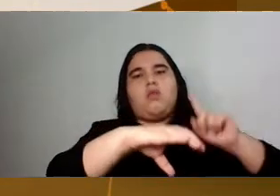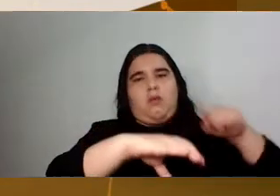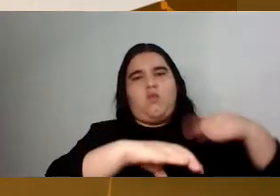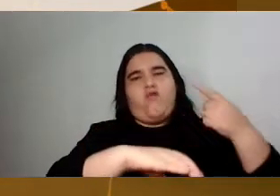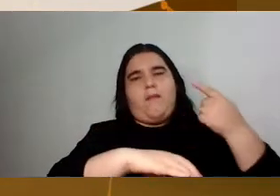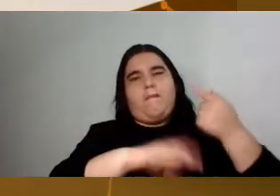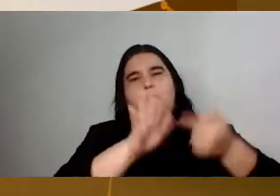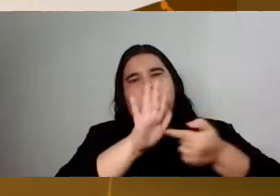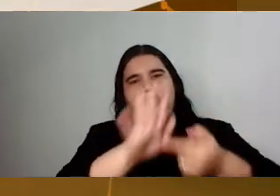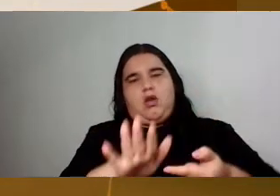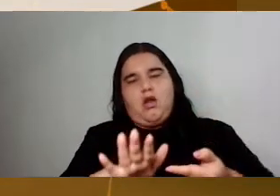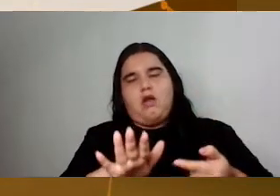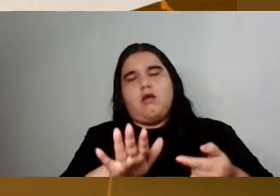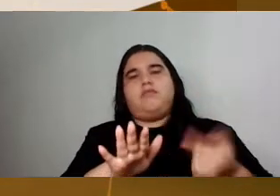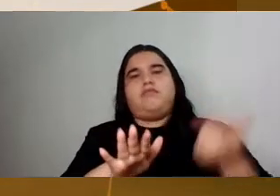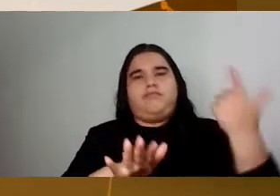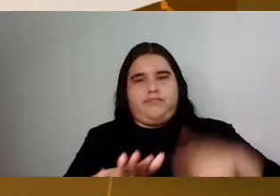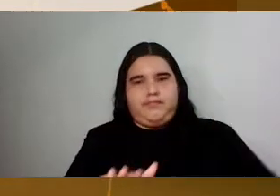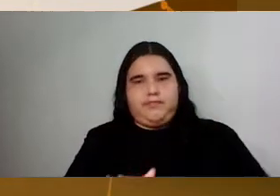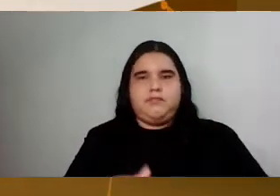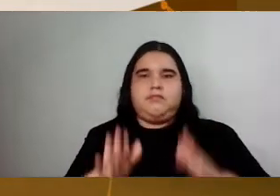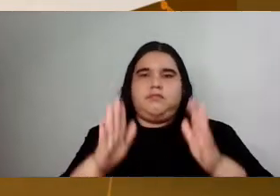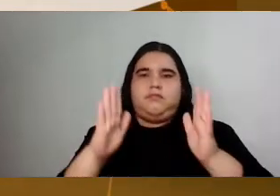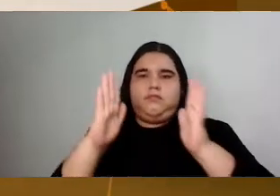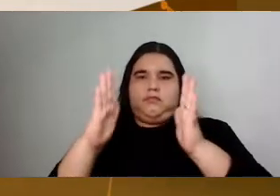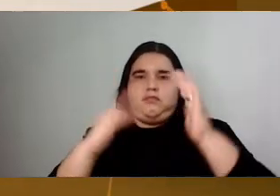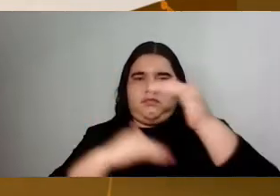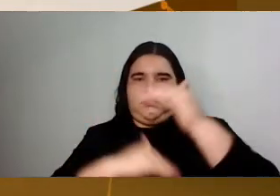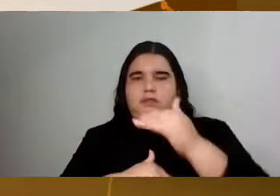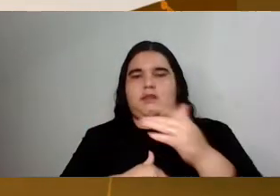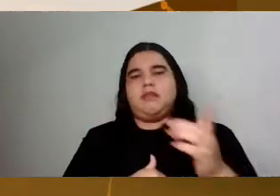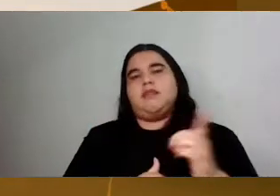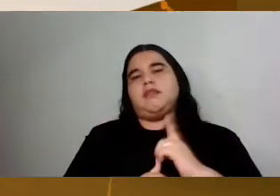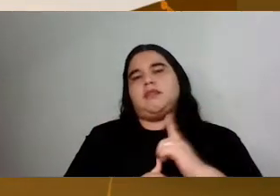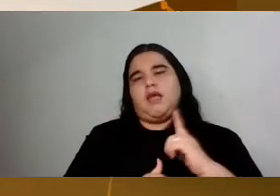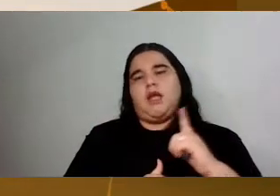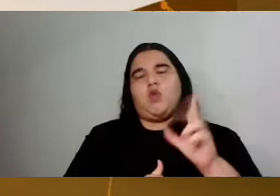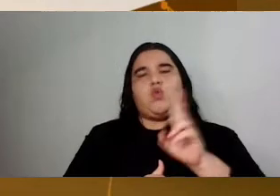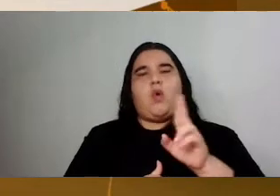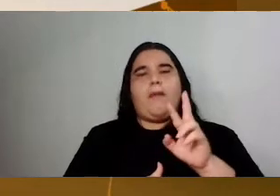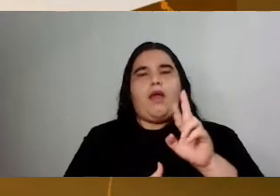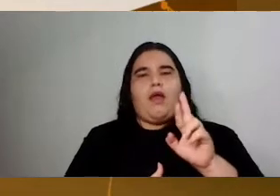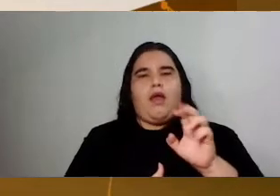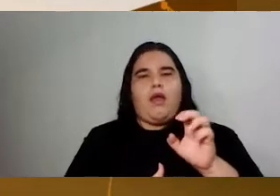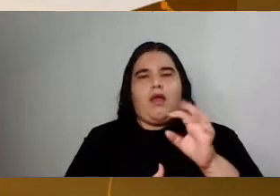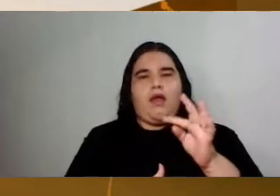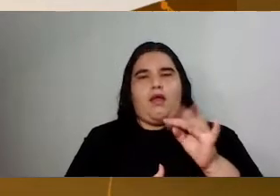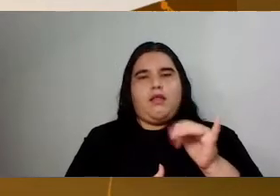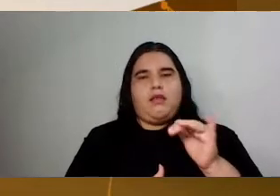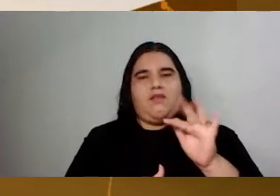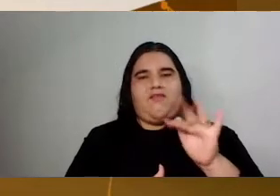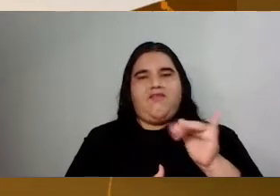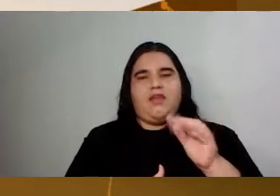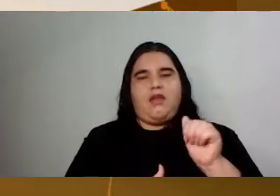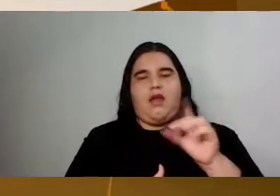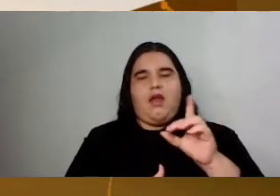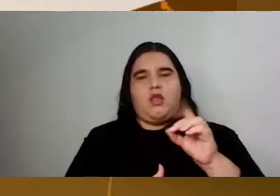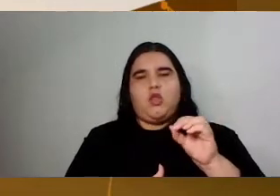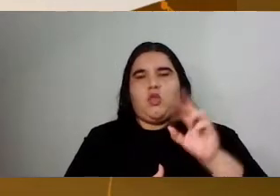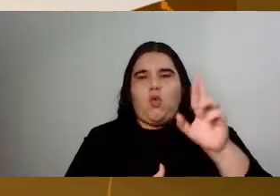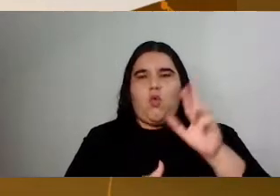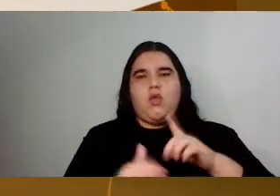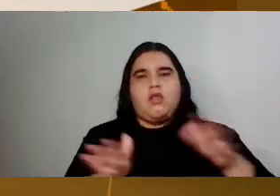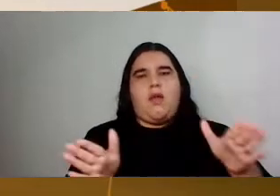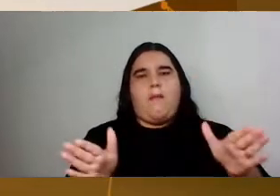Aqui nós temos um retificador que possibilita usar esses enroladores através de uma bateria